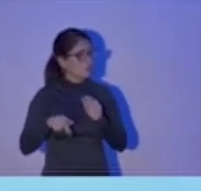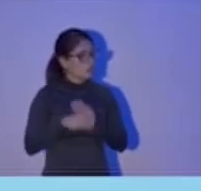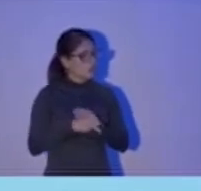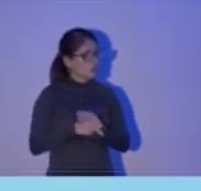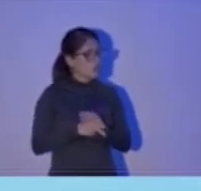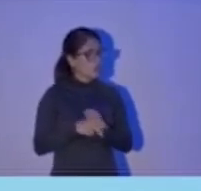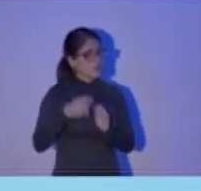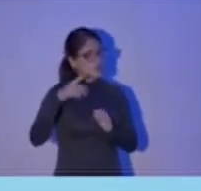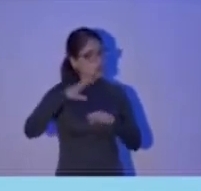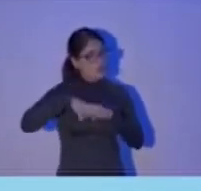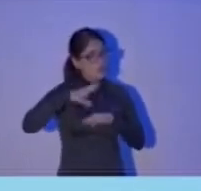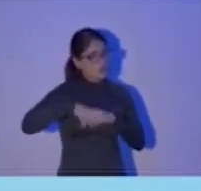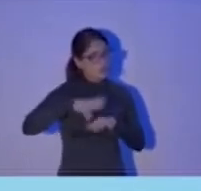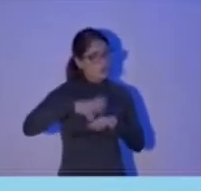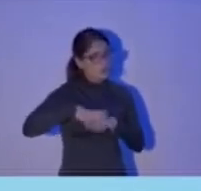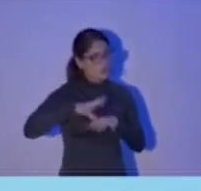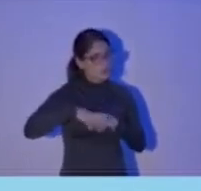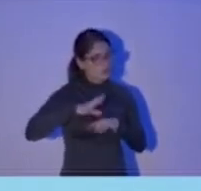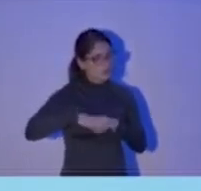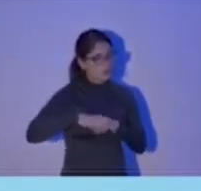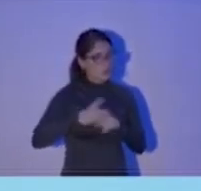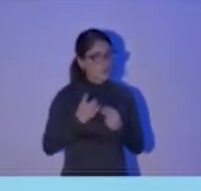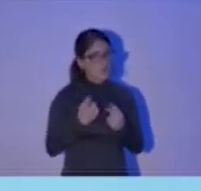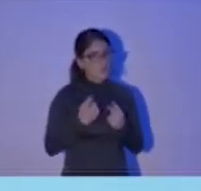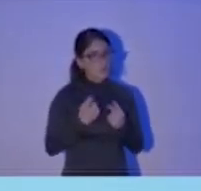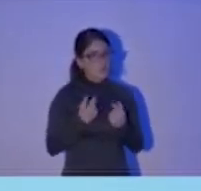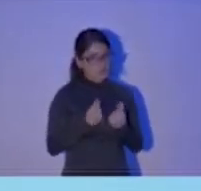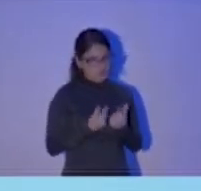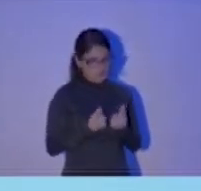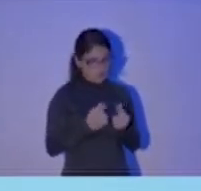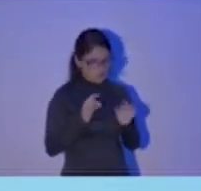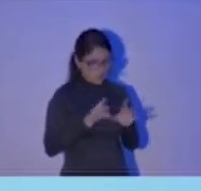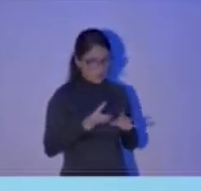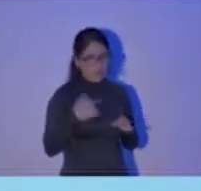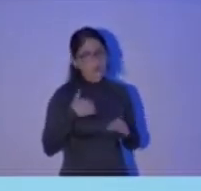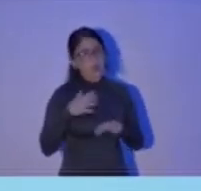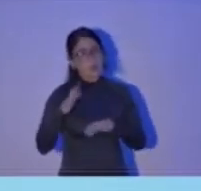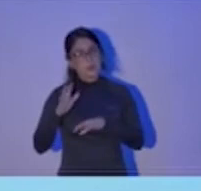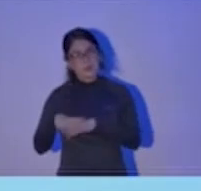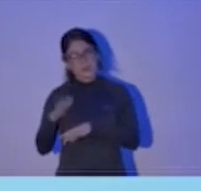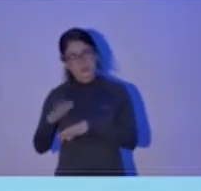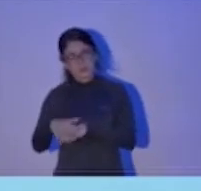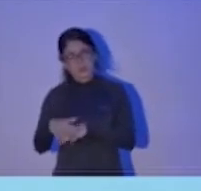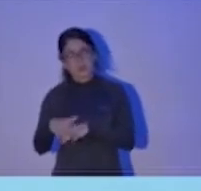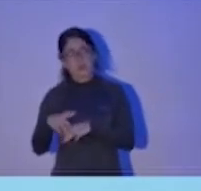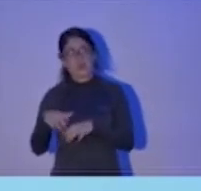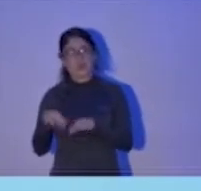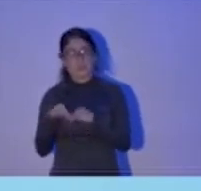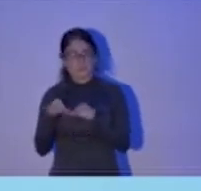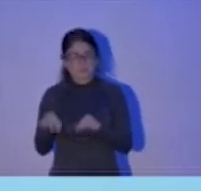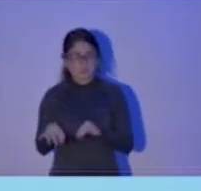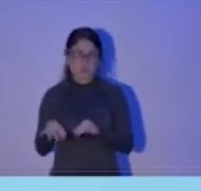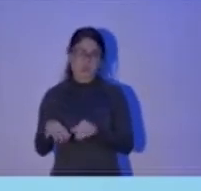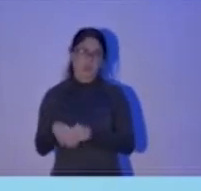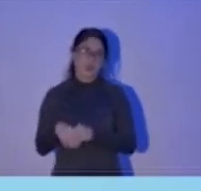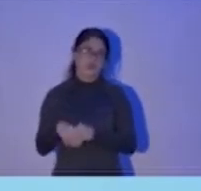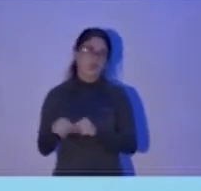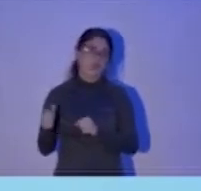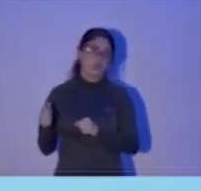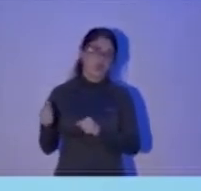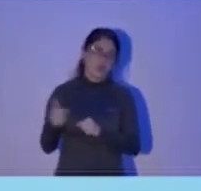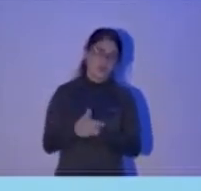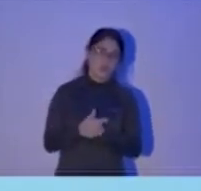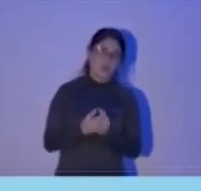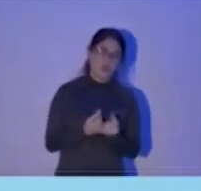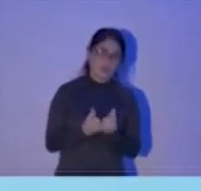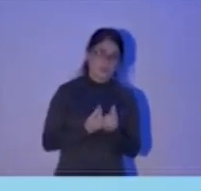matemática financeira. Talvez, por mais complexa que seja a matemática do mundo das finanças, ela é mais simples. E nós temos aí o